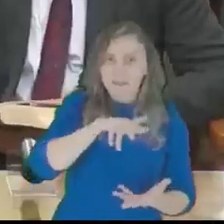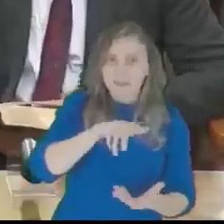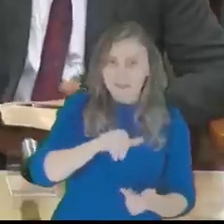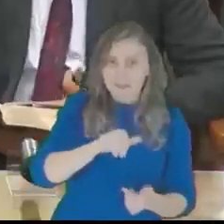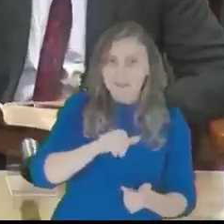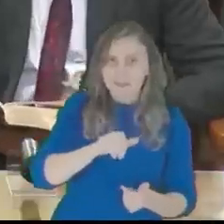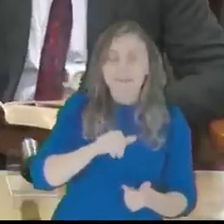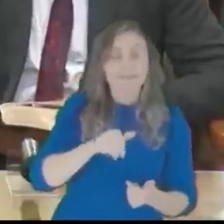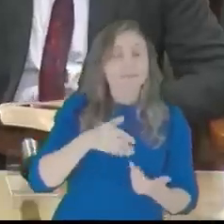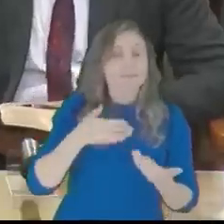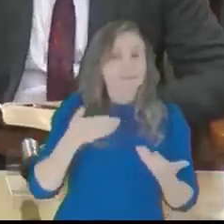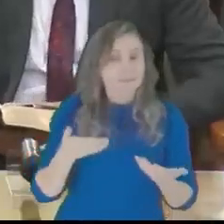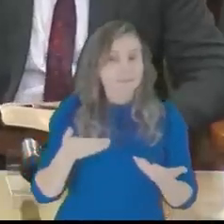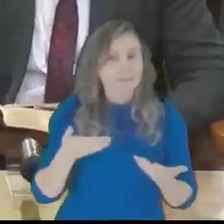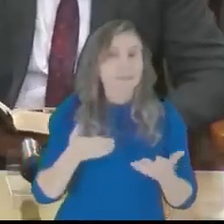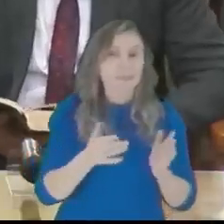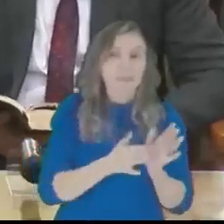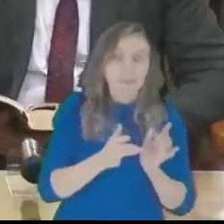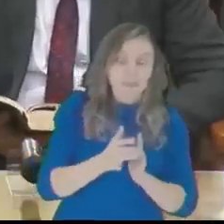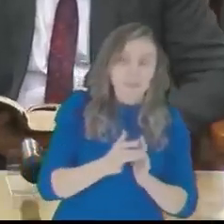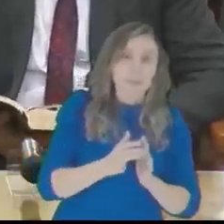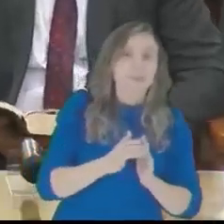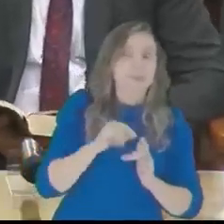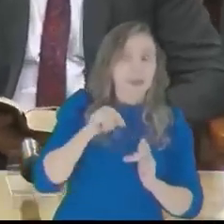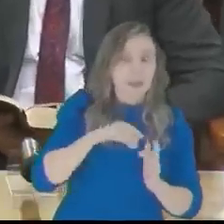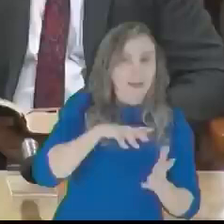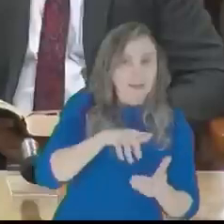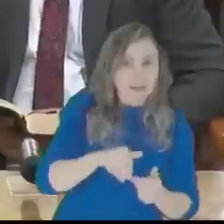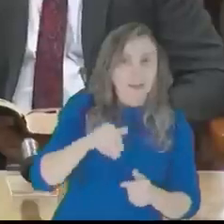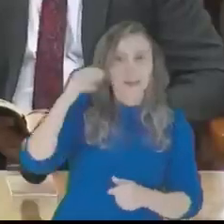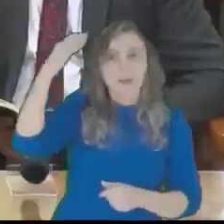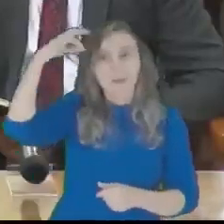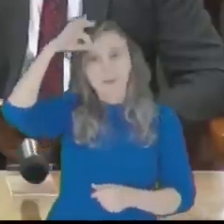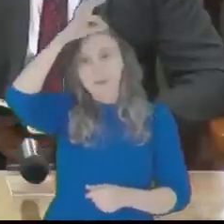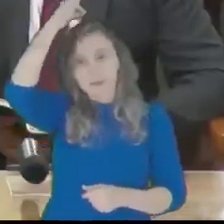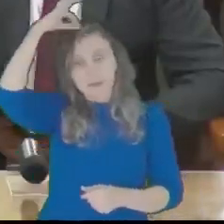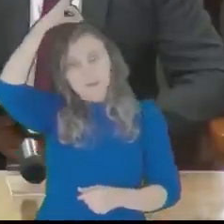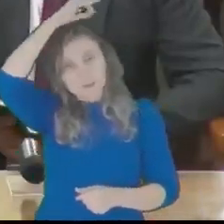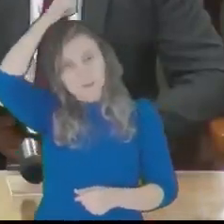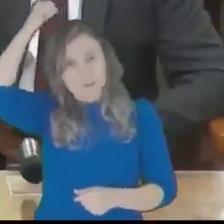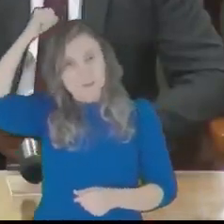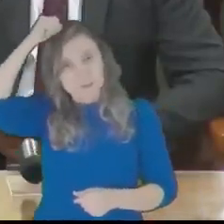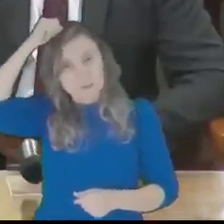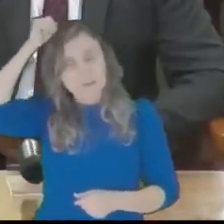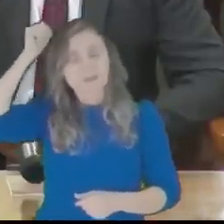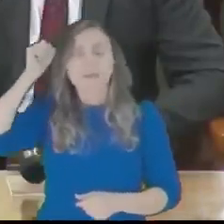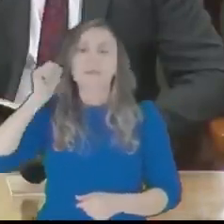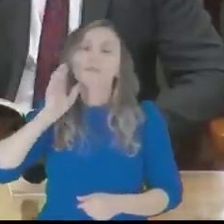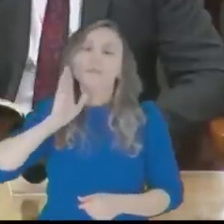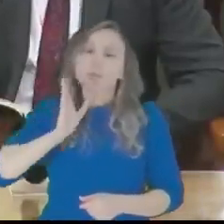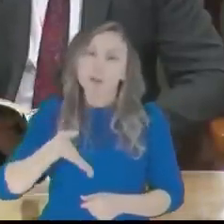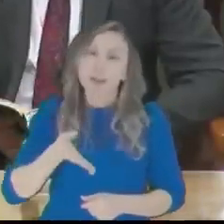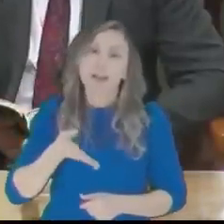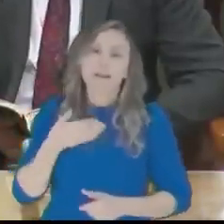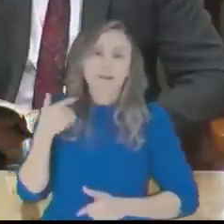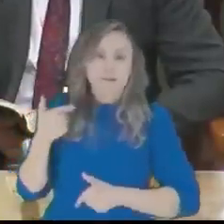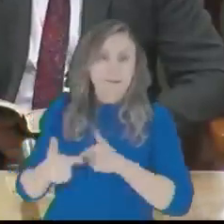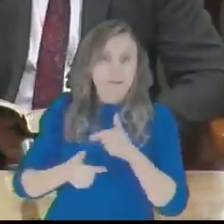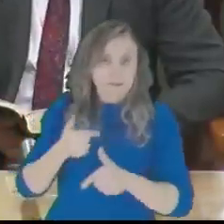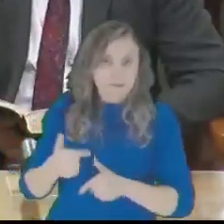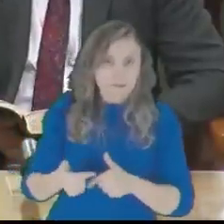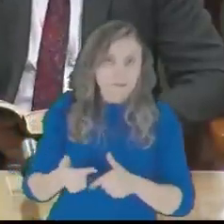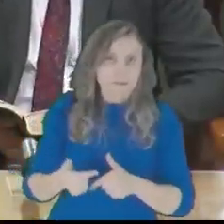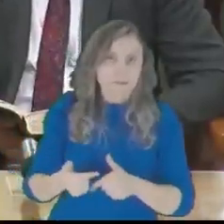Santo já estava o quê? Atuando na terra. O Espírito Santo habita convosco. Mas ele disse: